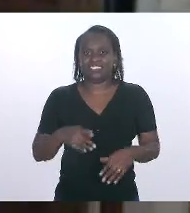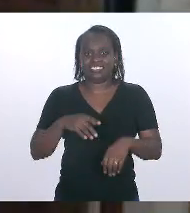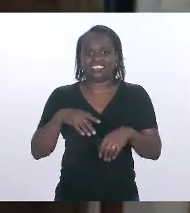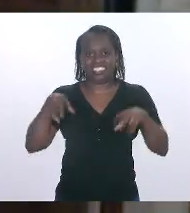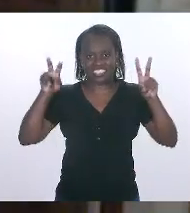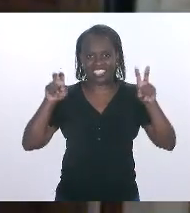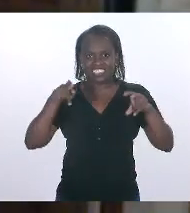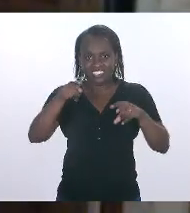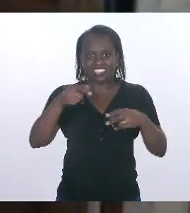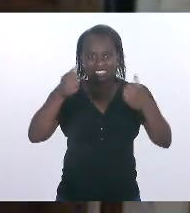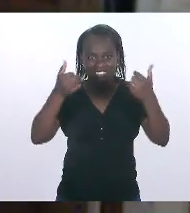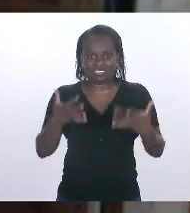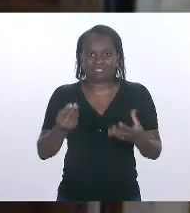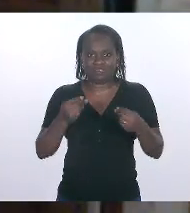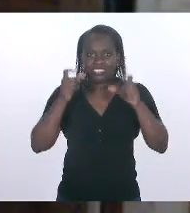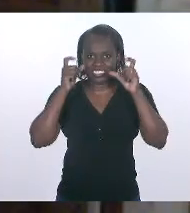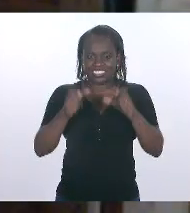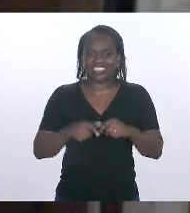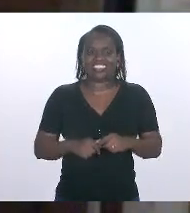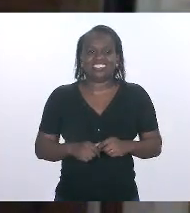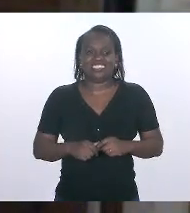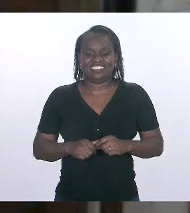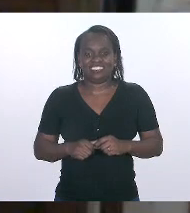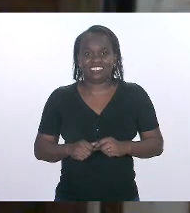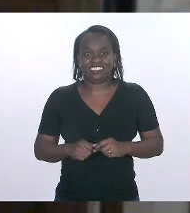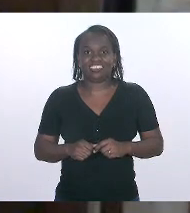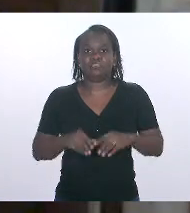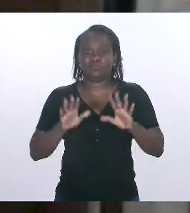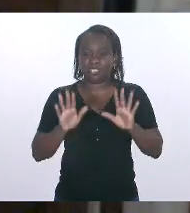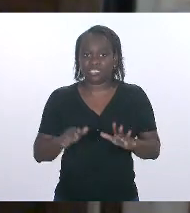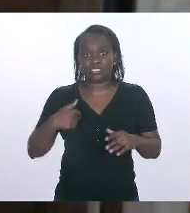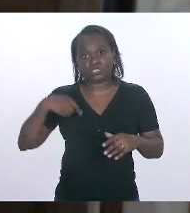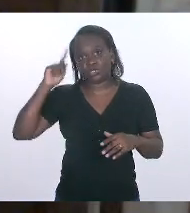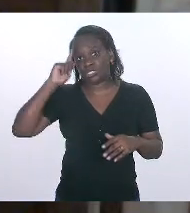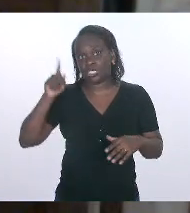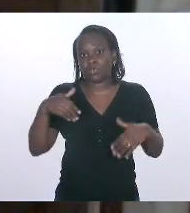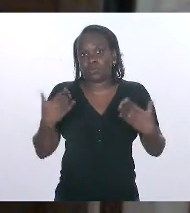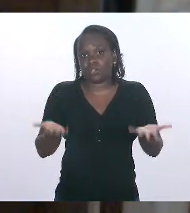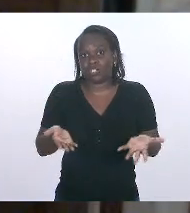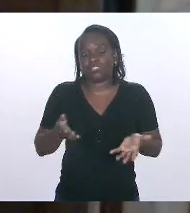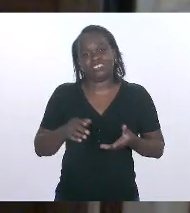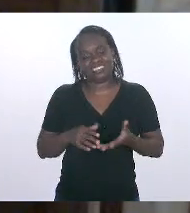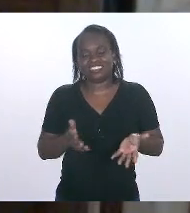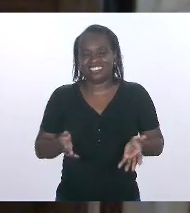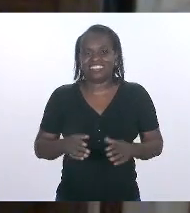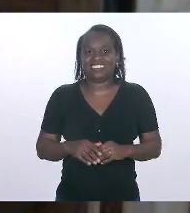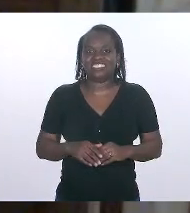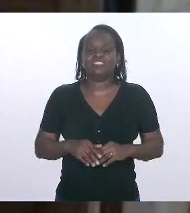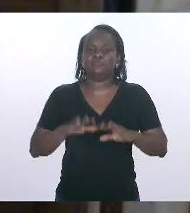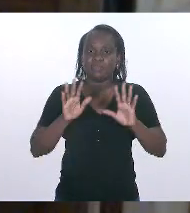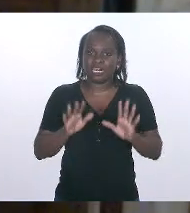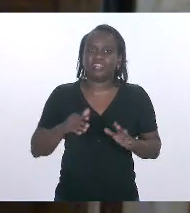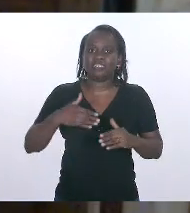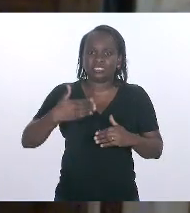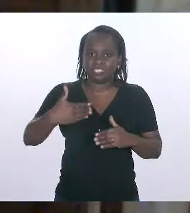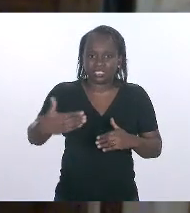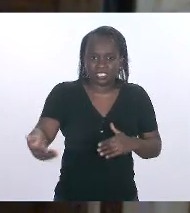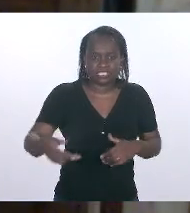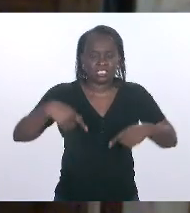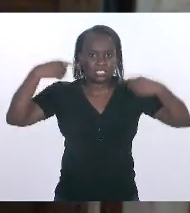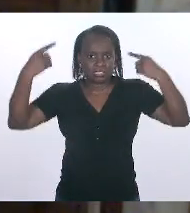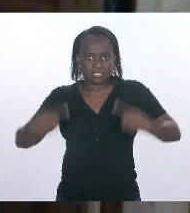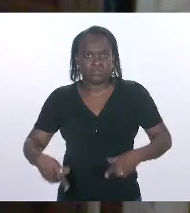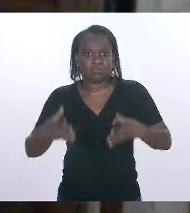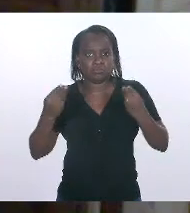tema que a senhora tem muito interesse, né? Mas eu não sei qual vai ser a posição, mas tende a ser uma